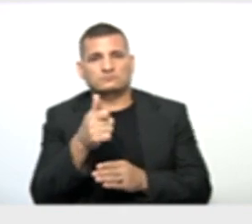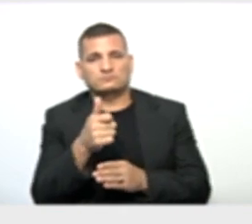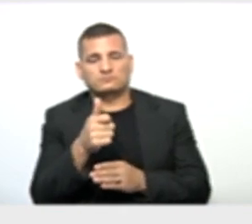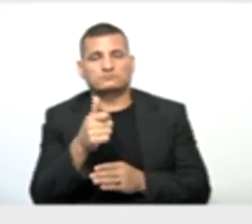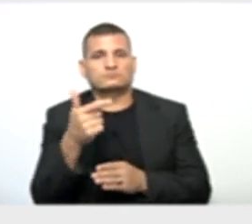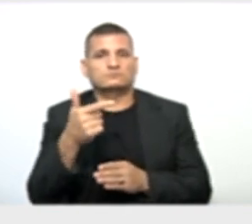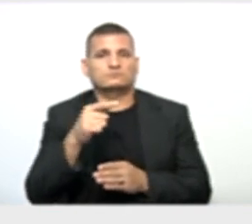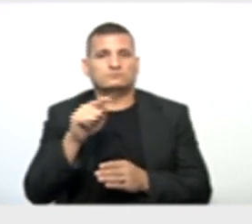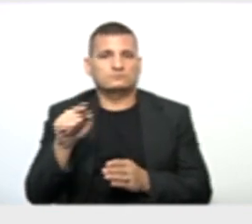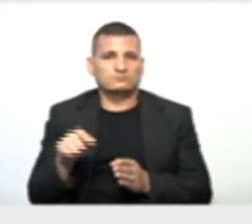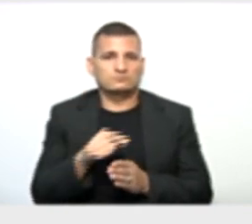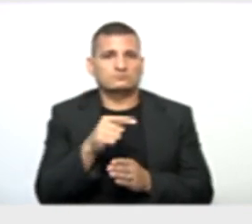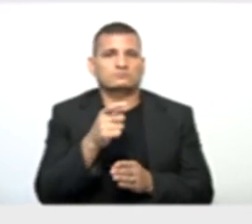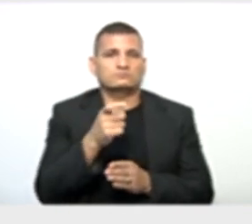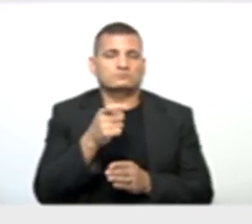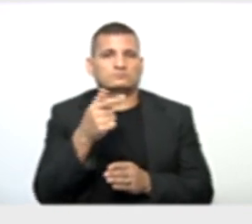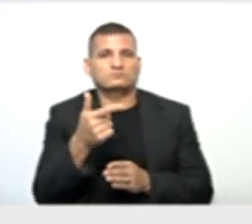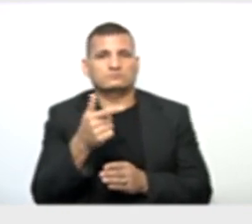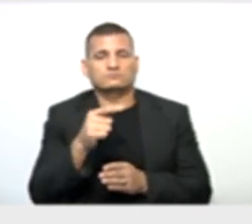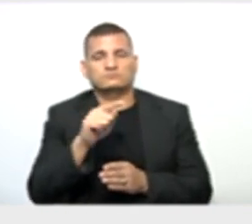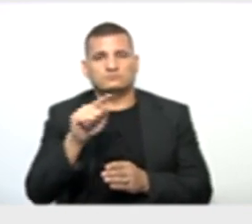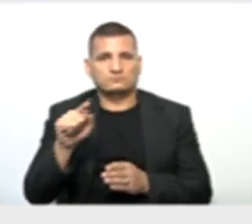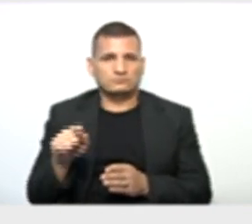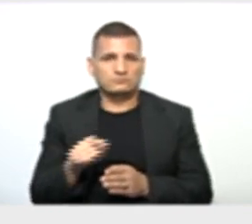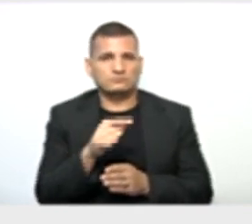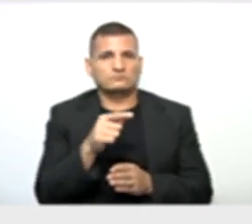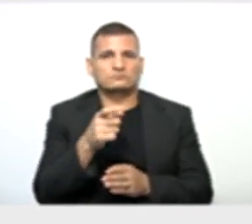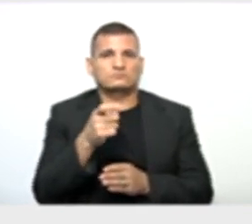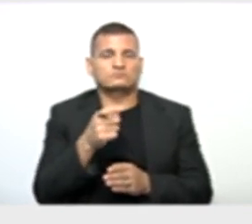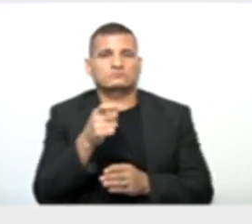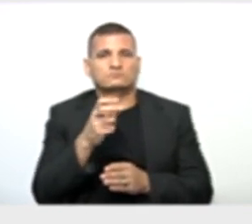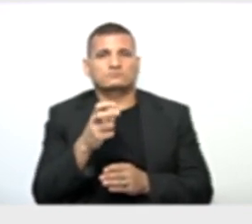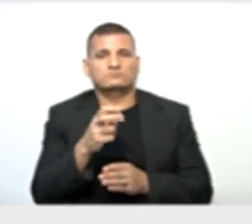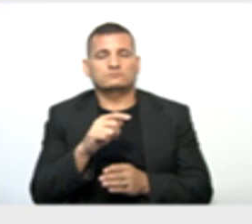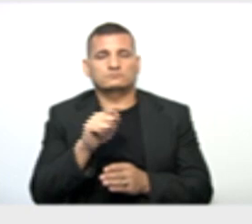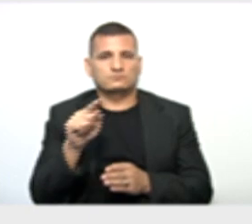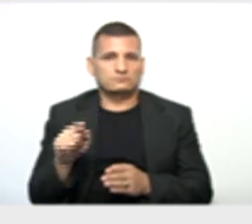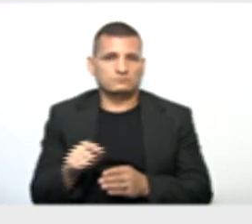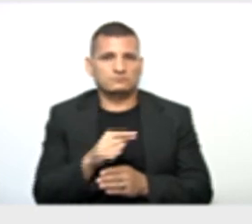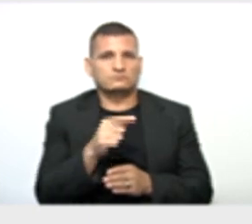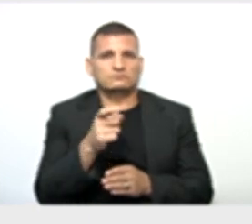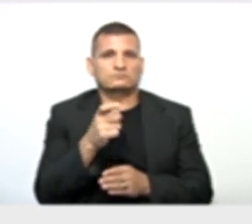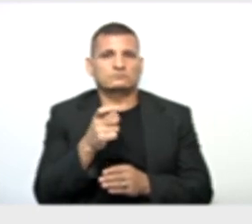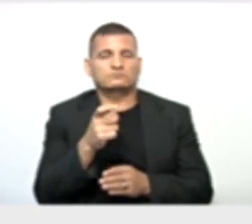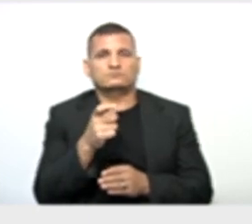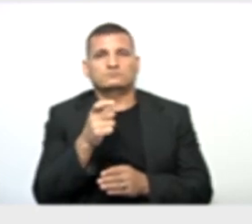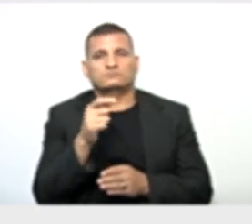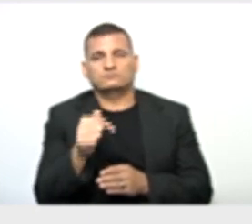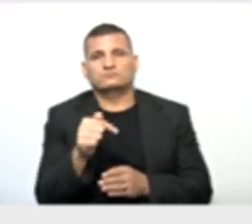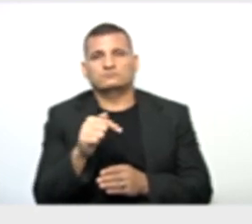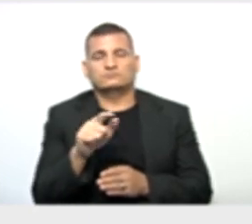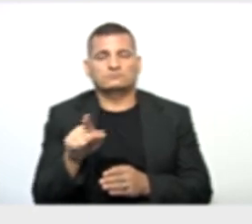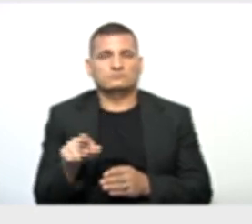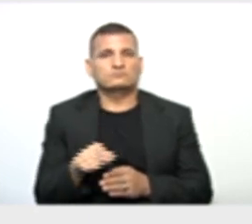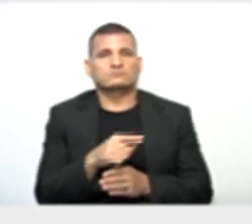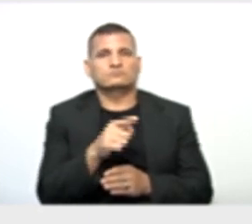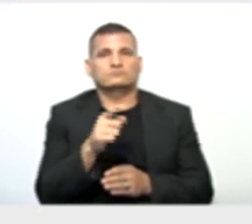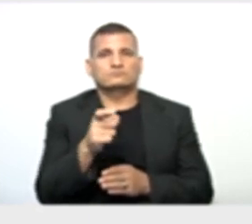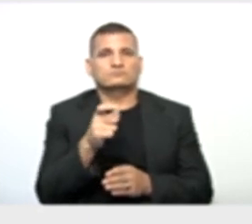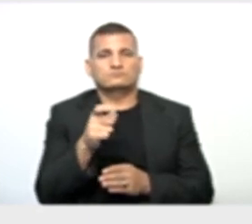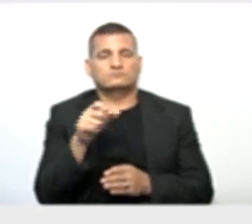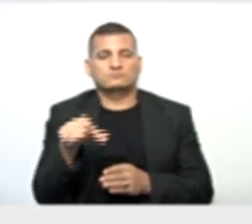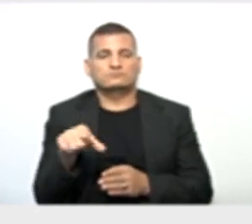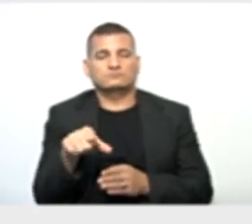executar o laço, o x vai ser 2. Na terceira vez vai ser 5, depois 7 e 9. E quando ele chegar em 10, ele vai